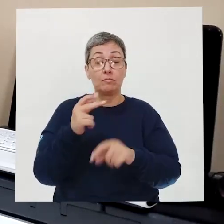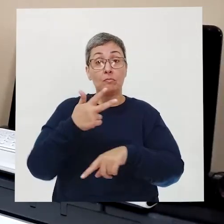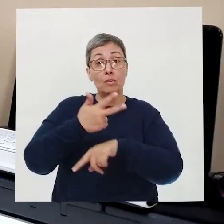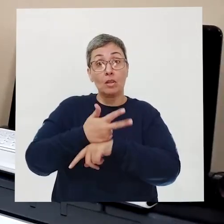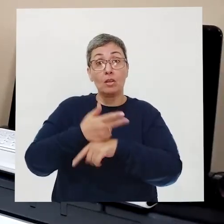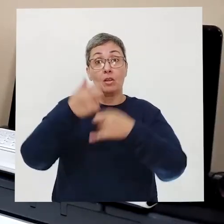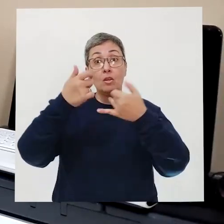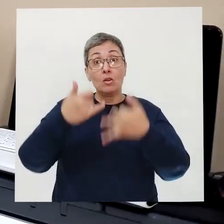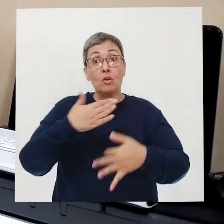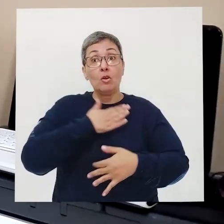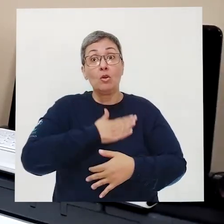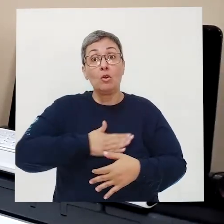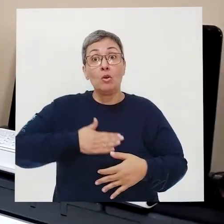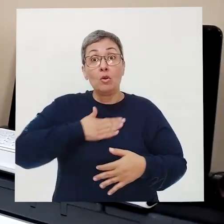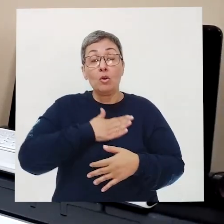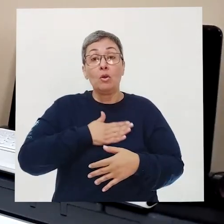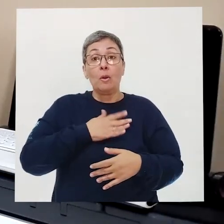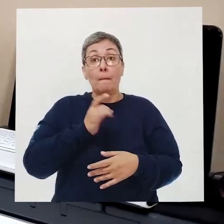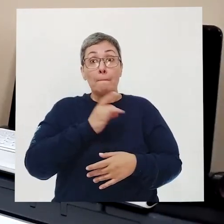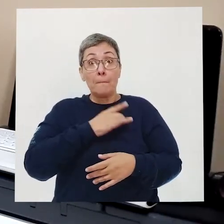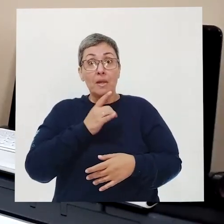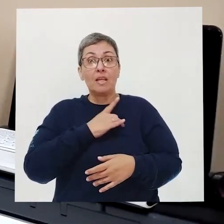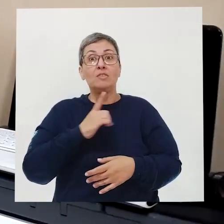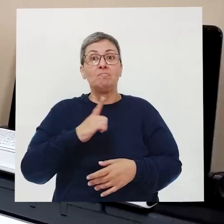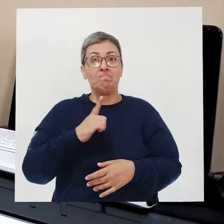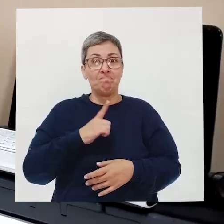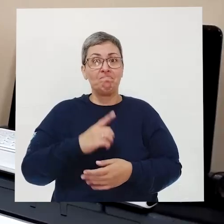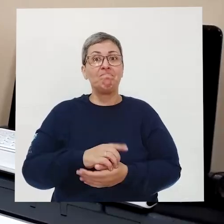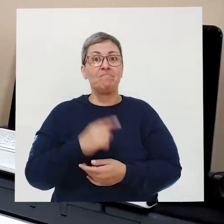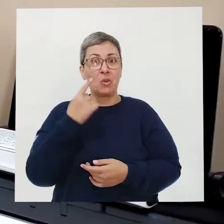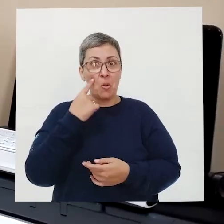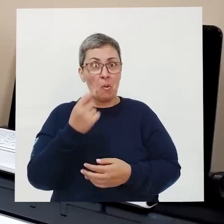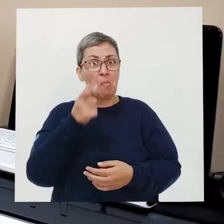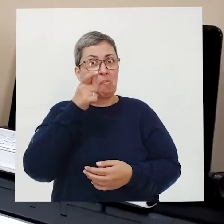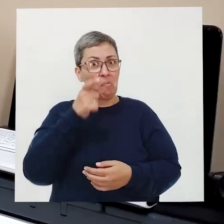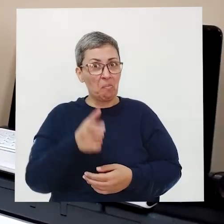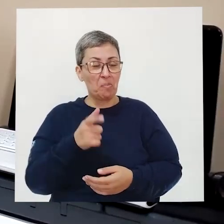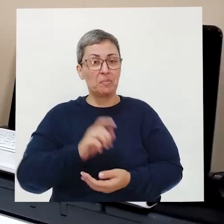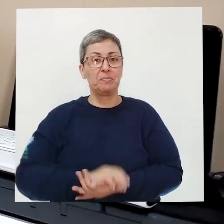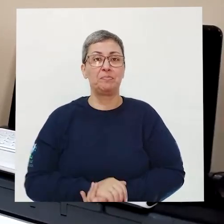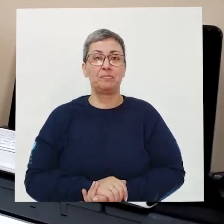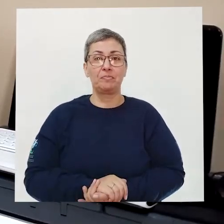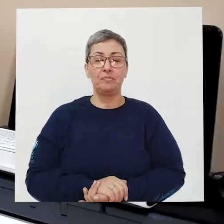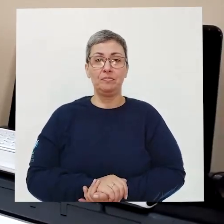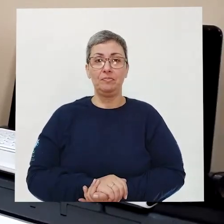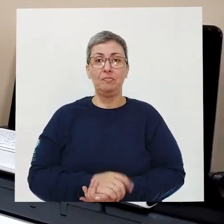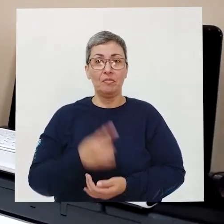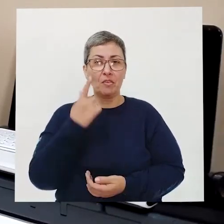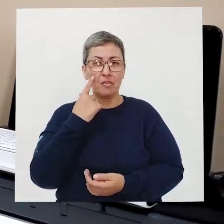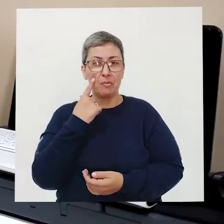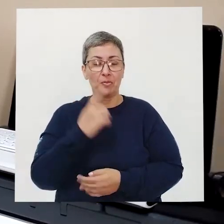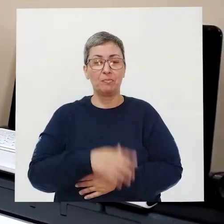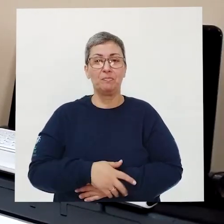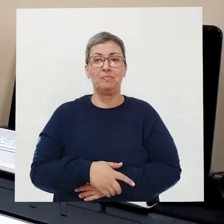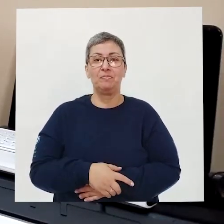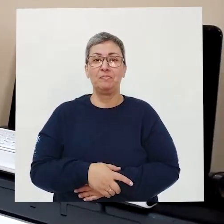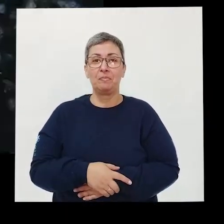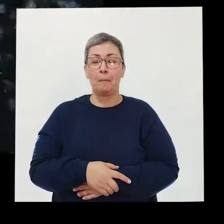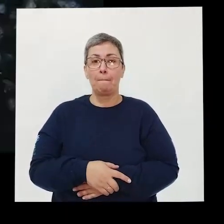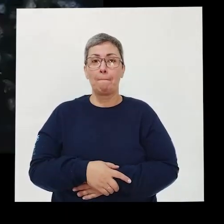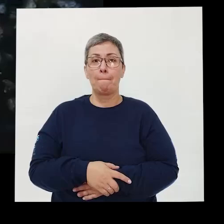fala do prazer de sentir medo. Olha que interessante. Vamos curtir aí.